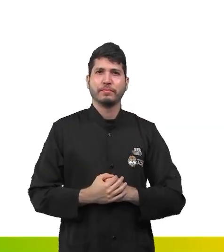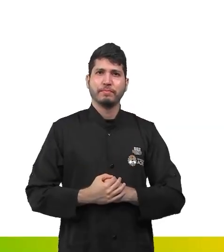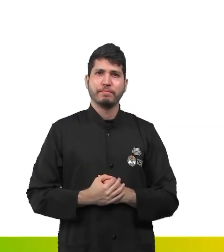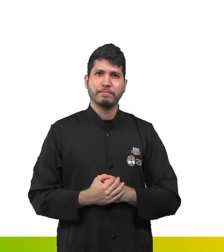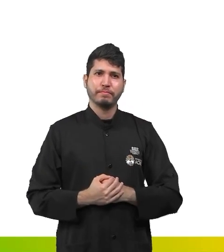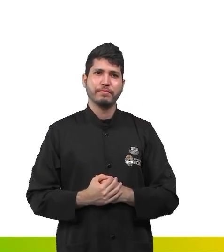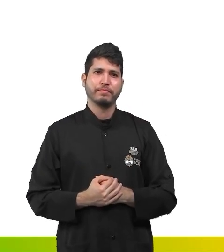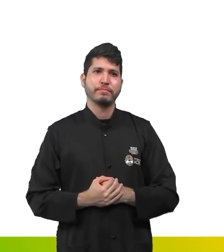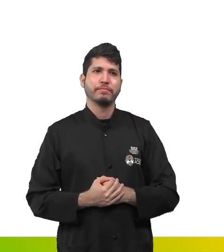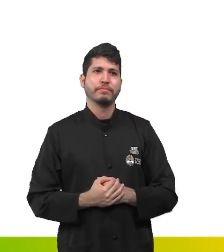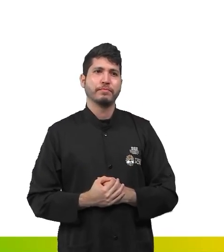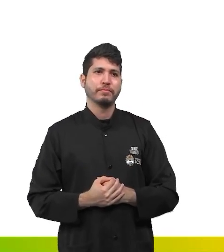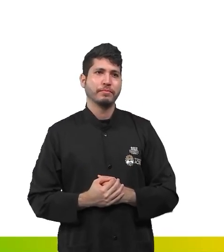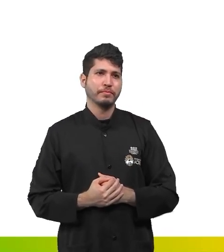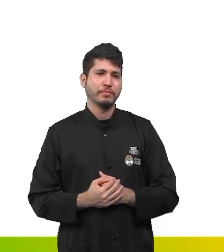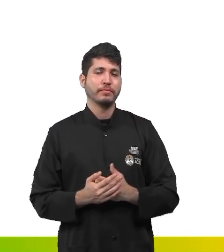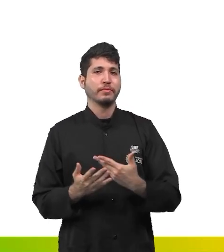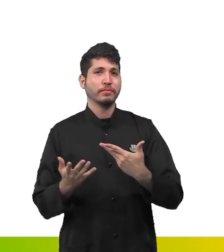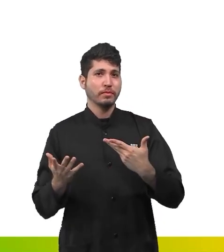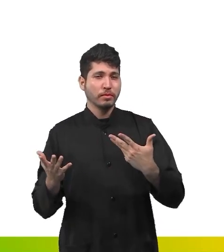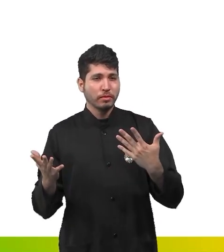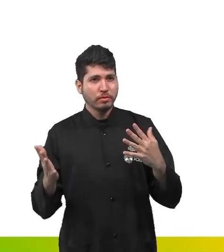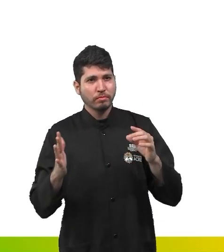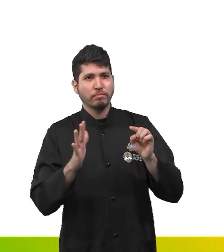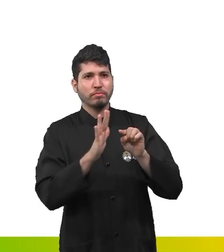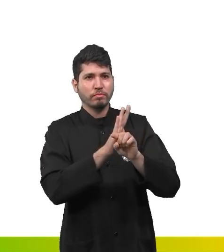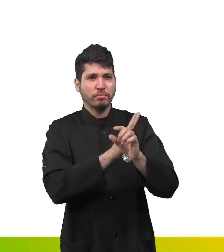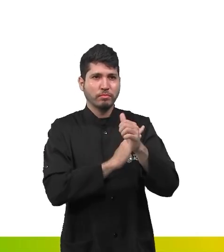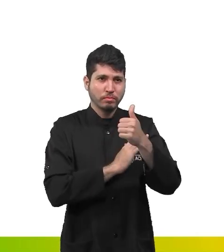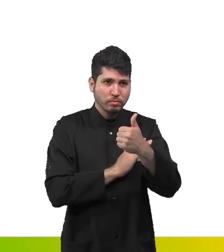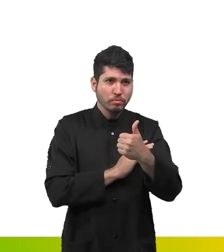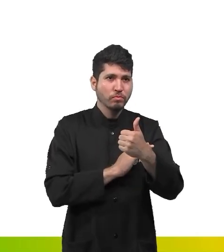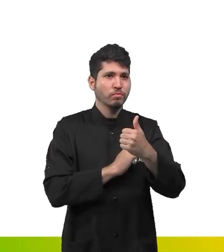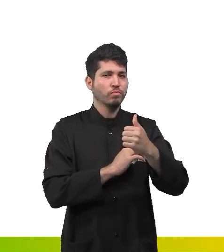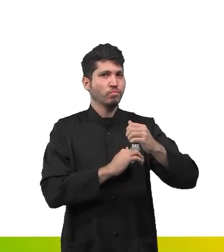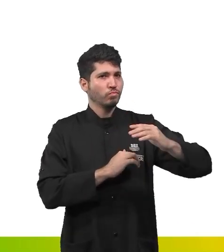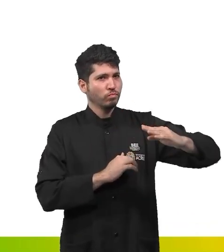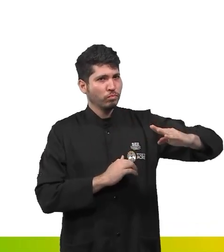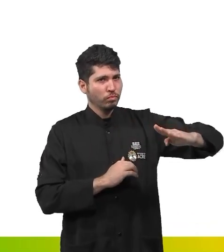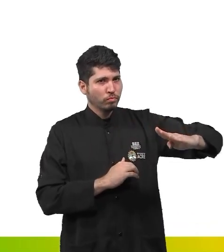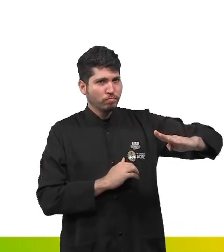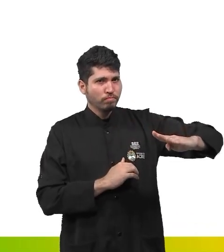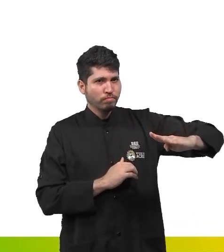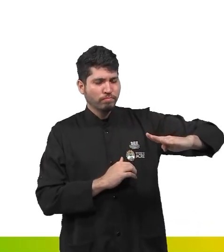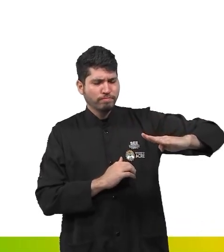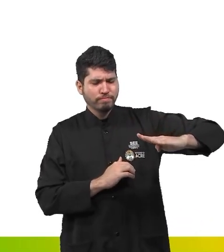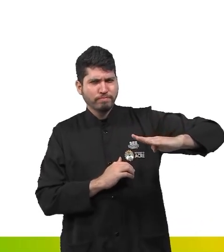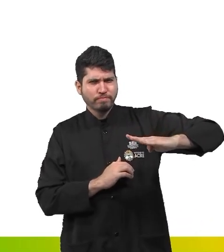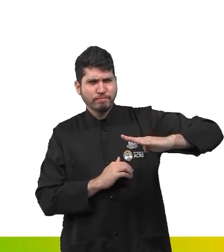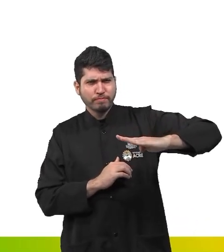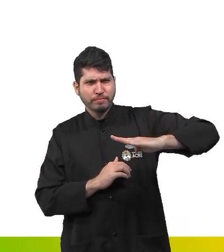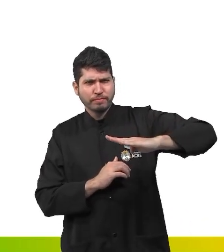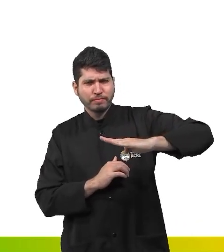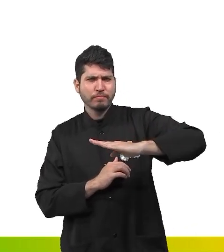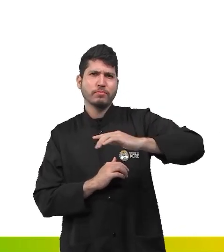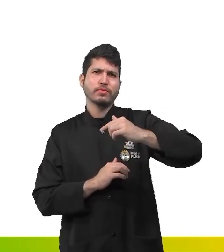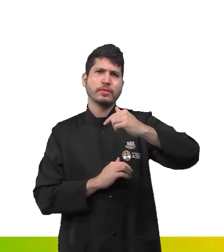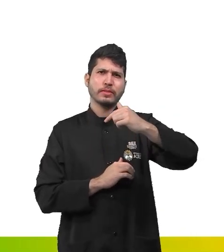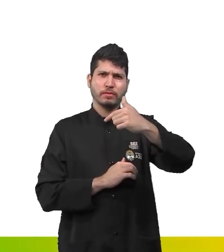Nós temos aqui a primeira questão que diz que um automóvel percorreu